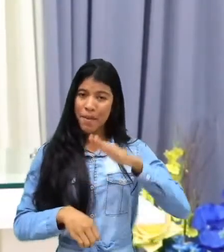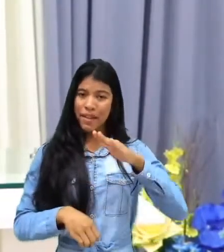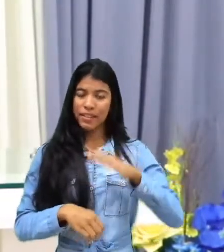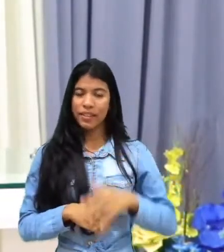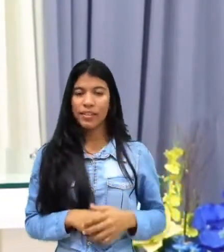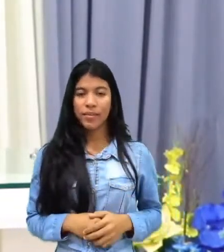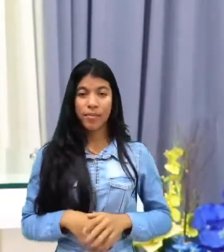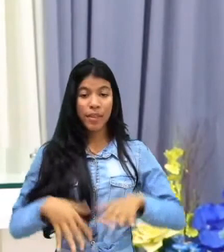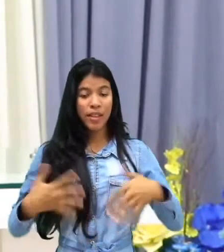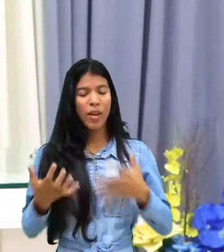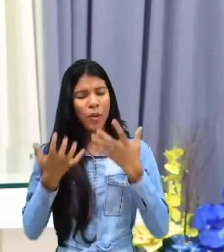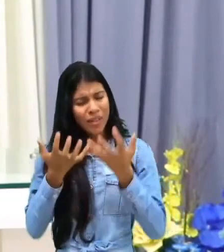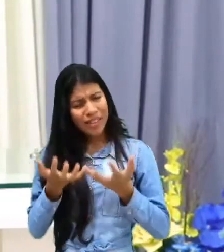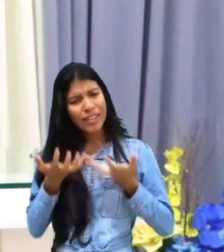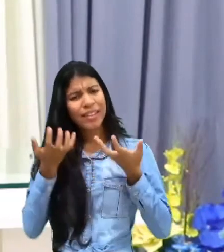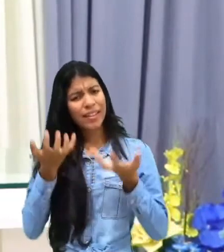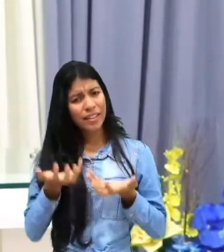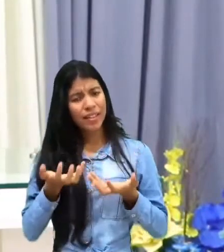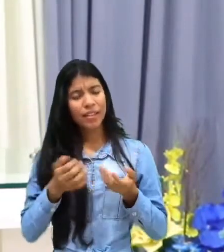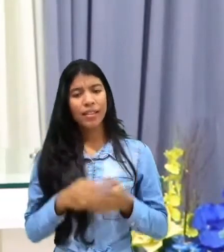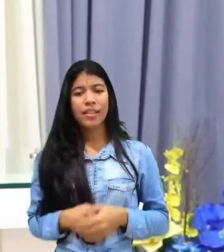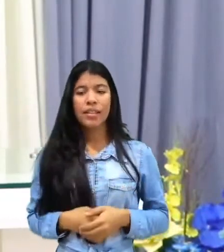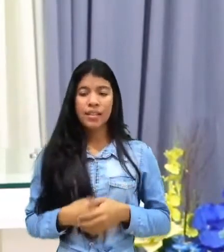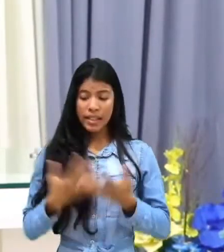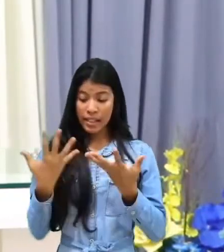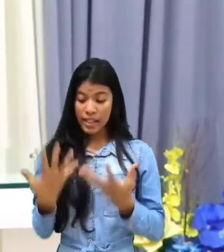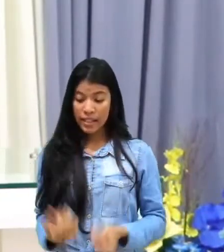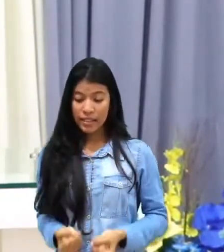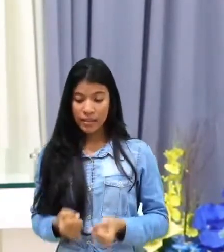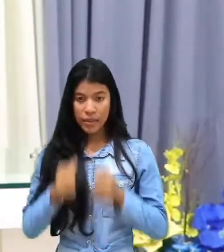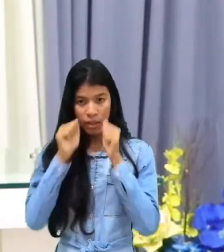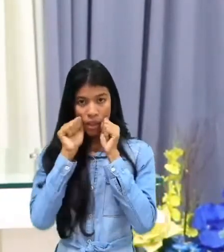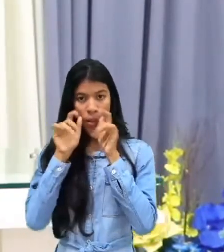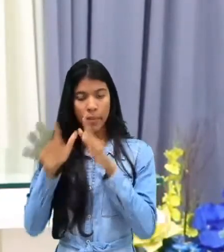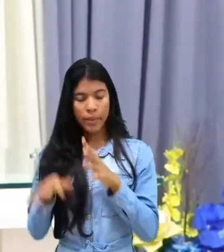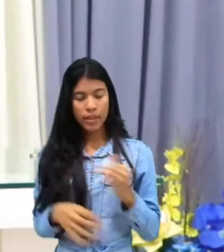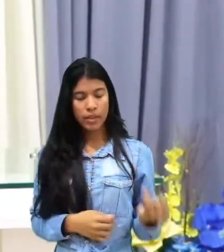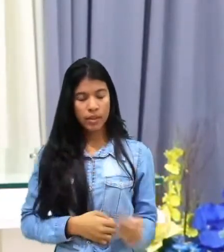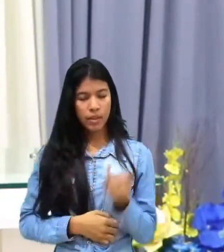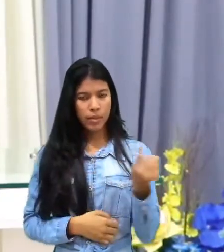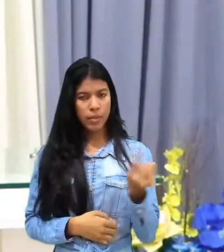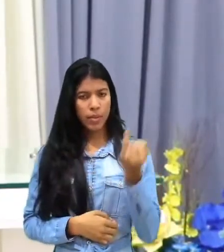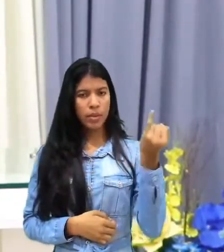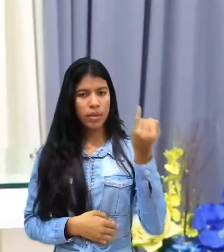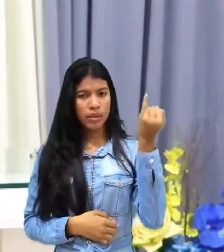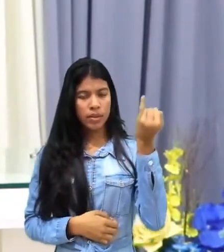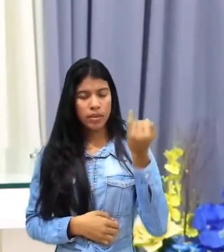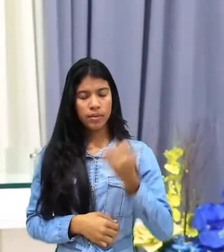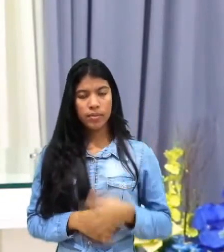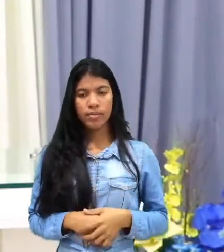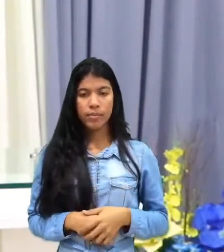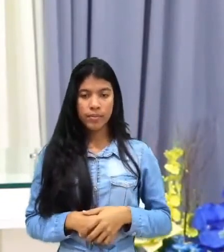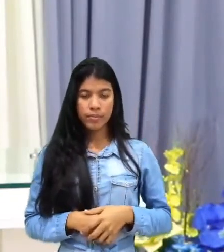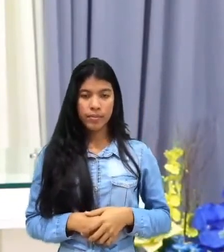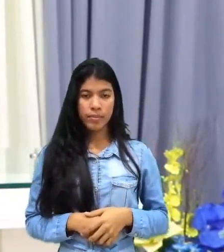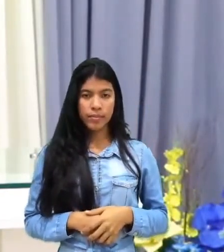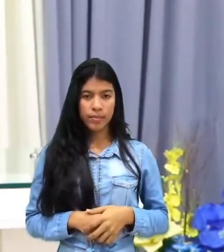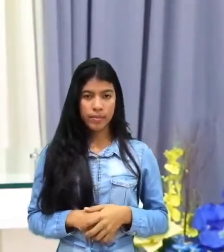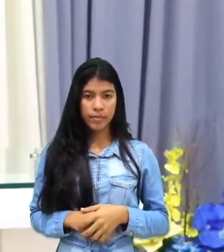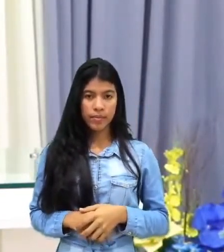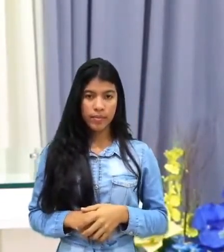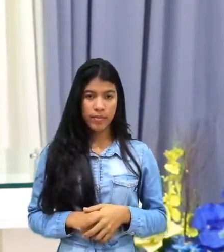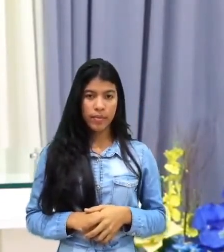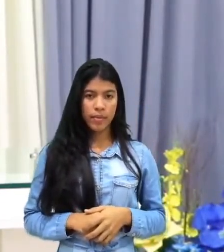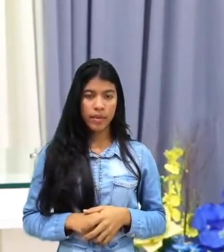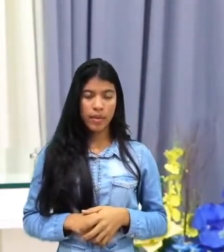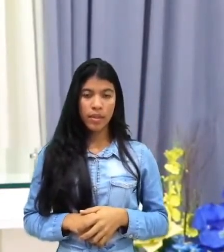bênção tão importante, não é? Tão maravilhosa, tão de Deus. Já há muitos que